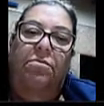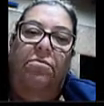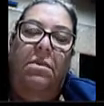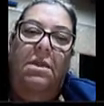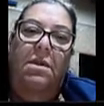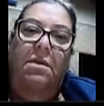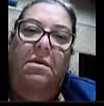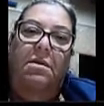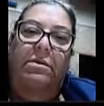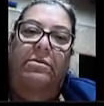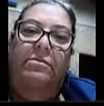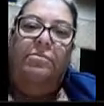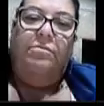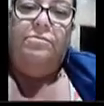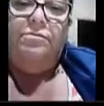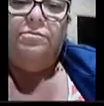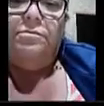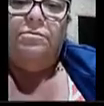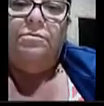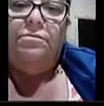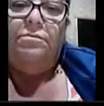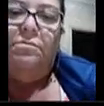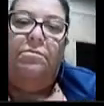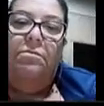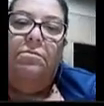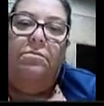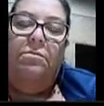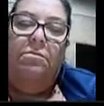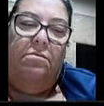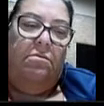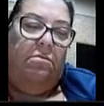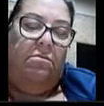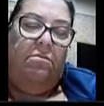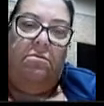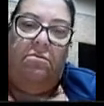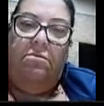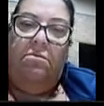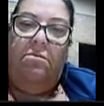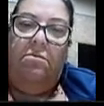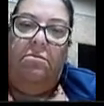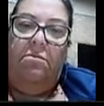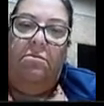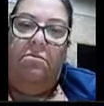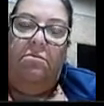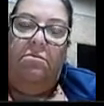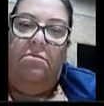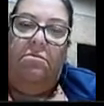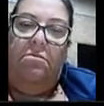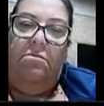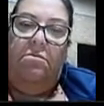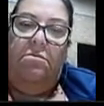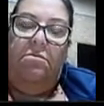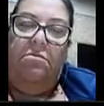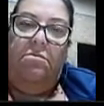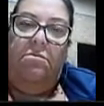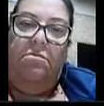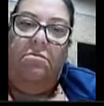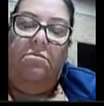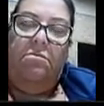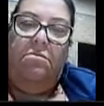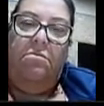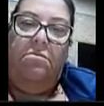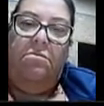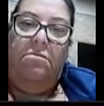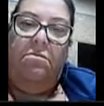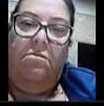vocês acabam podendo compartilhar experiências. E talvez até tenha uma visão diferente para o transtorno. Então, por exemplo, um fato